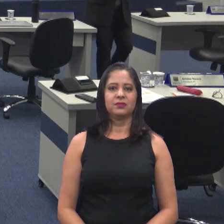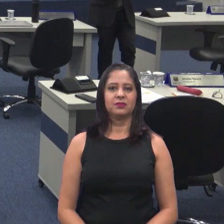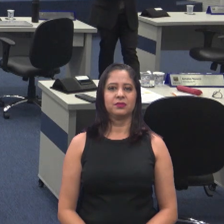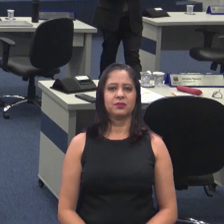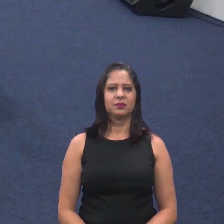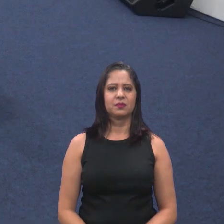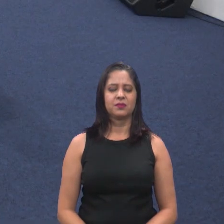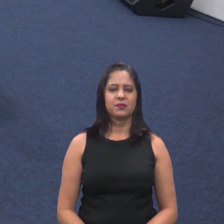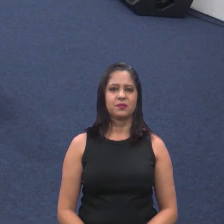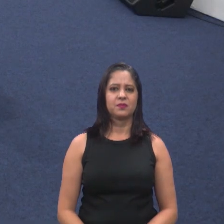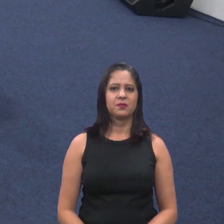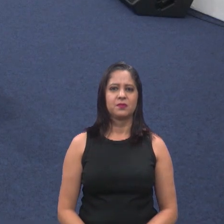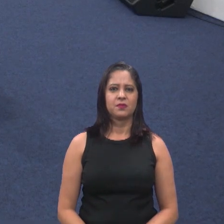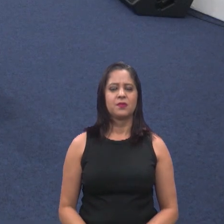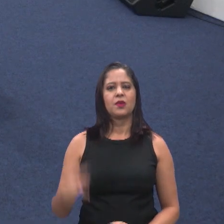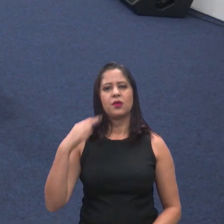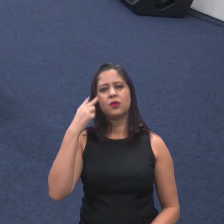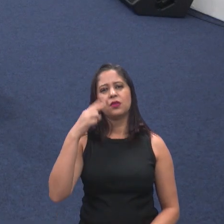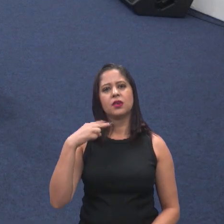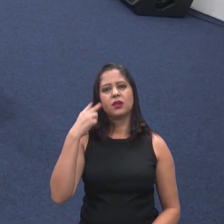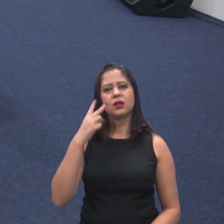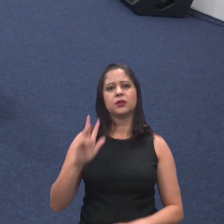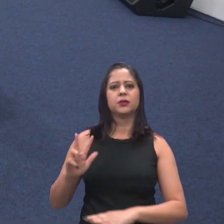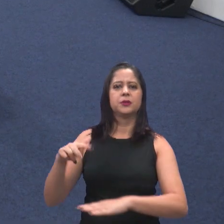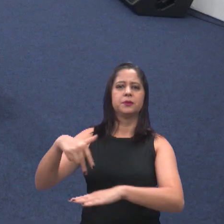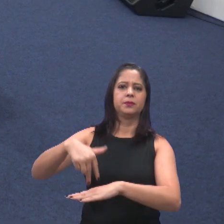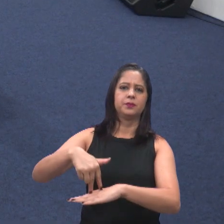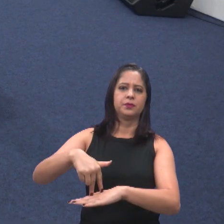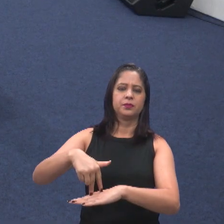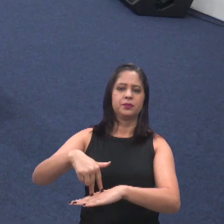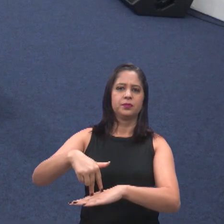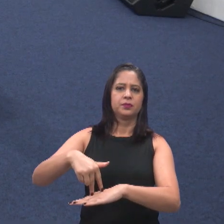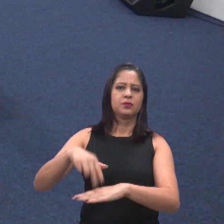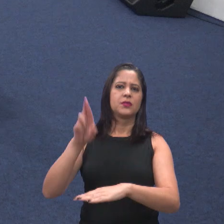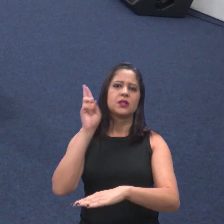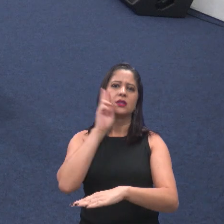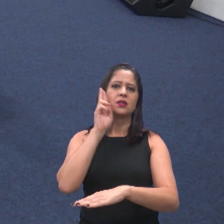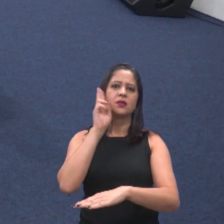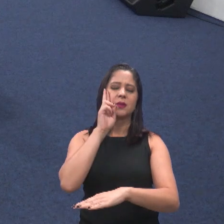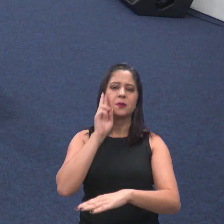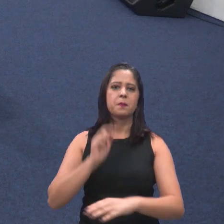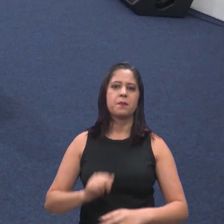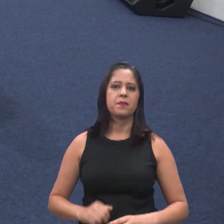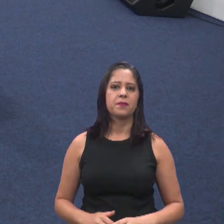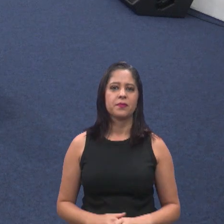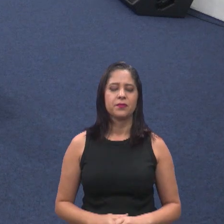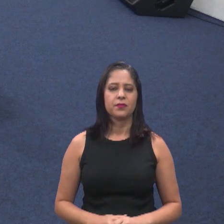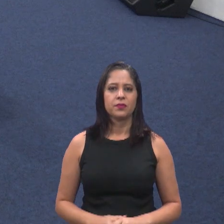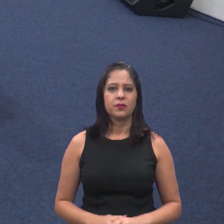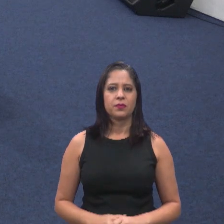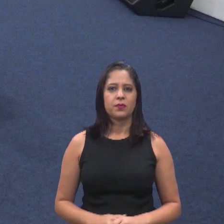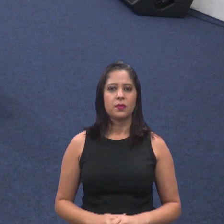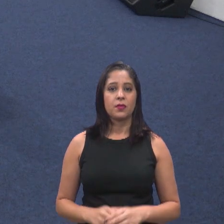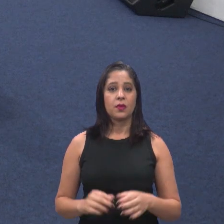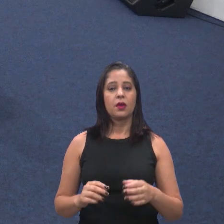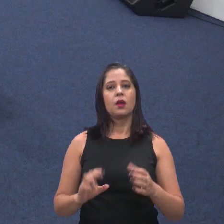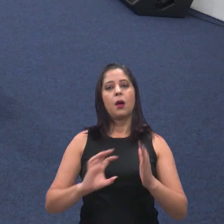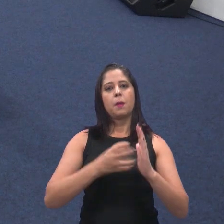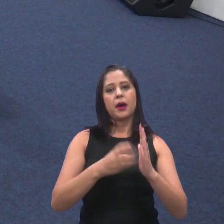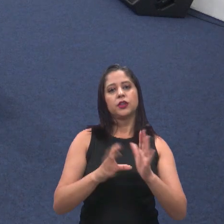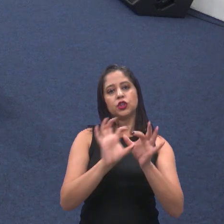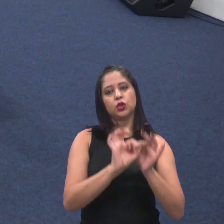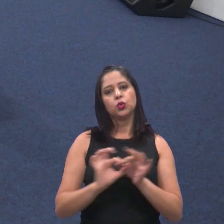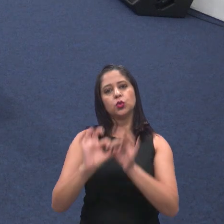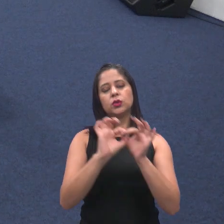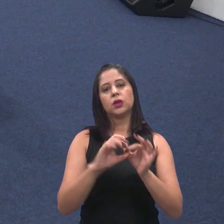Próximo vereador inscrito, vereador Renato Santiago, do União Brasil, com